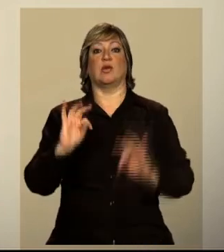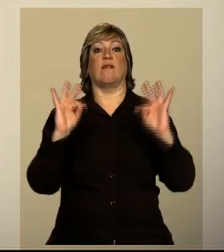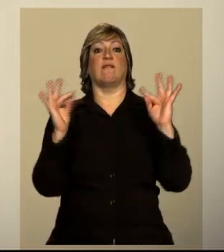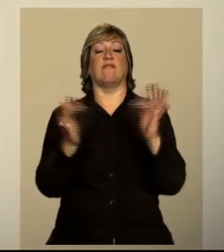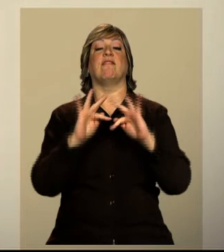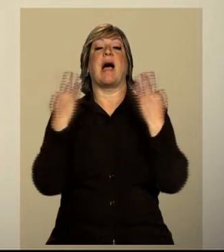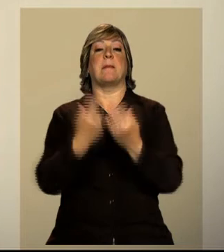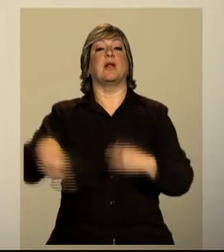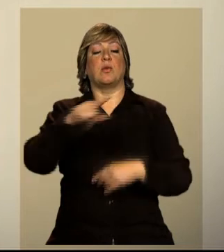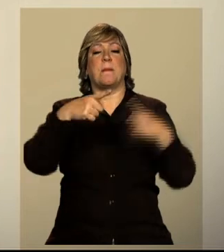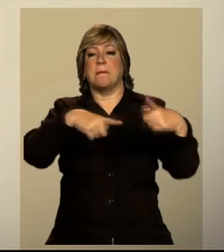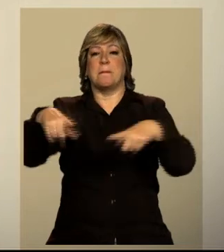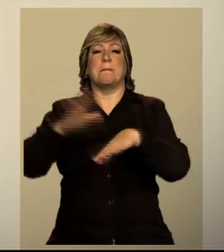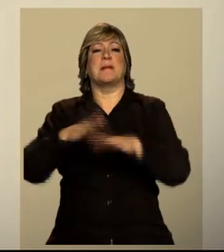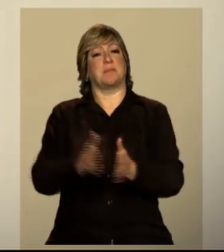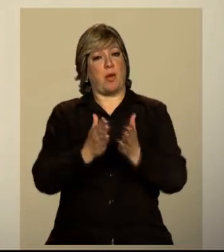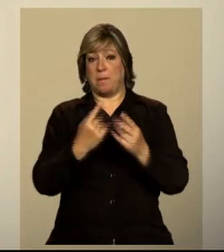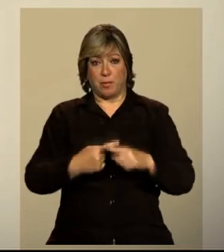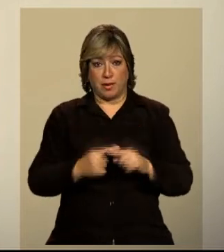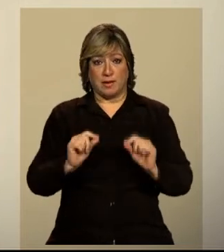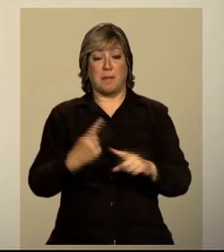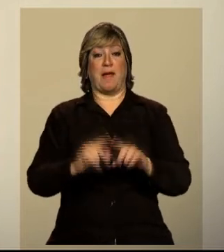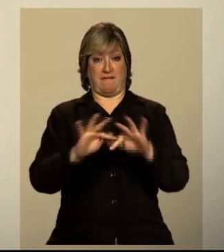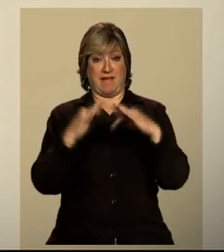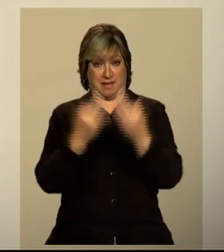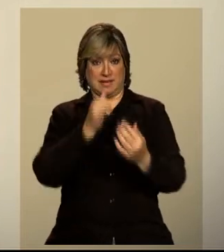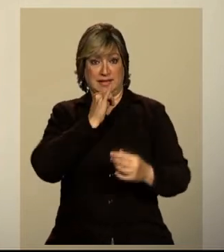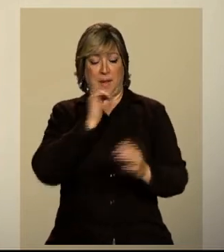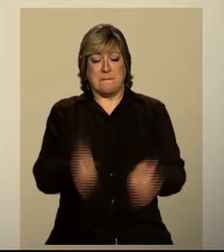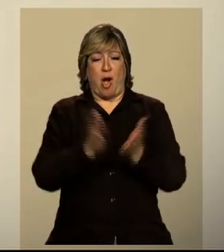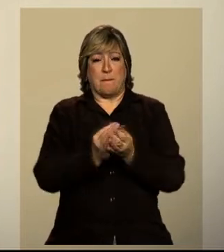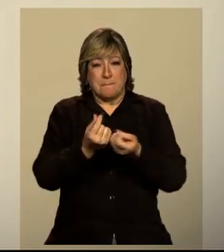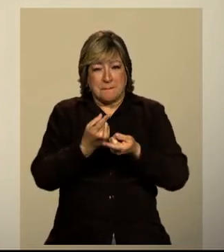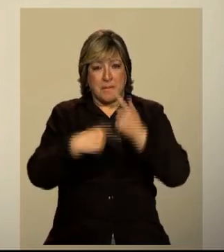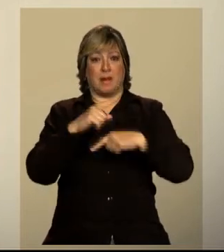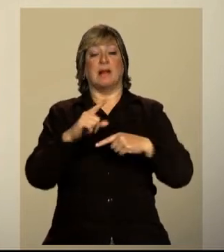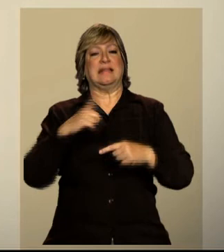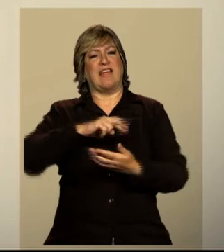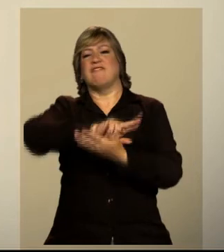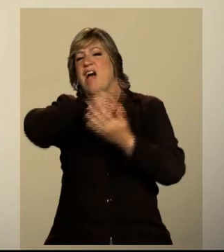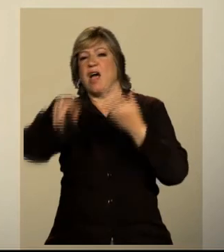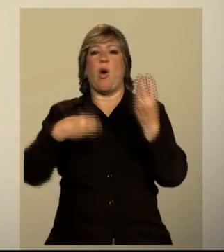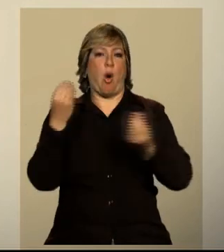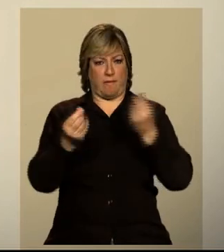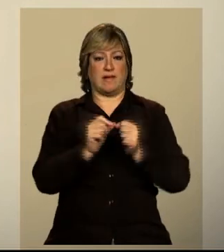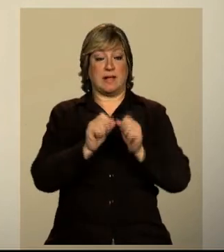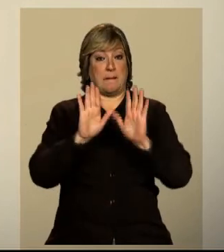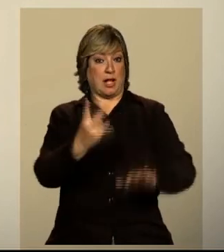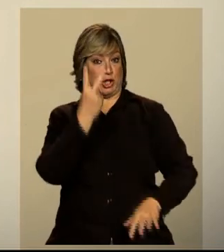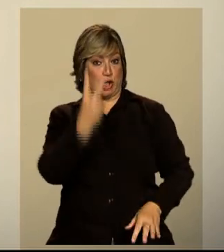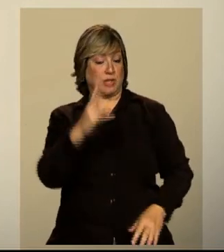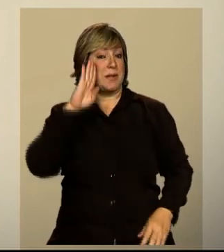regiões mais pobres sabe porque Luciano porque para uma família sair da miséria vários caminhos são possíveis mas